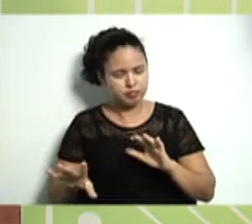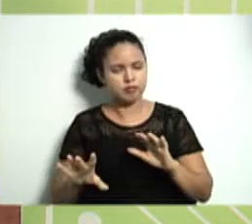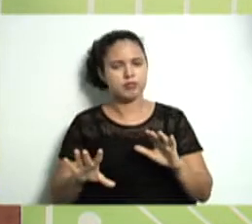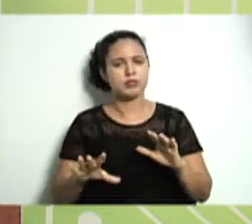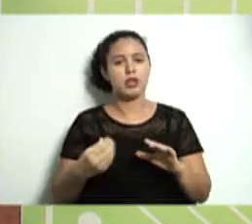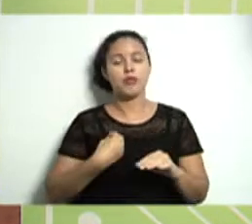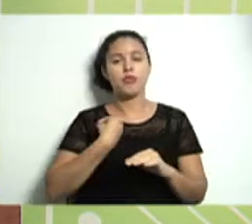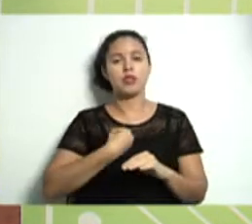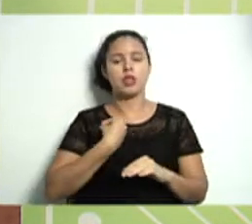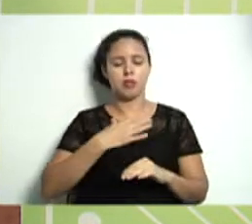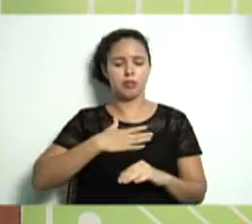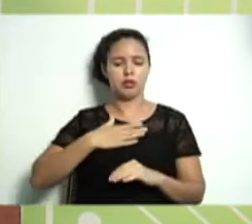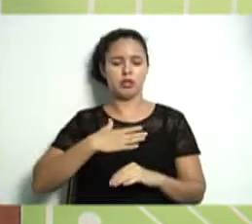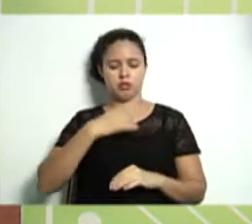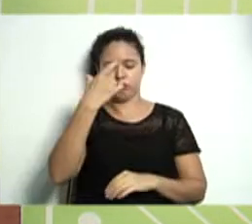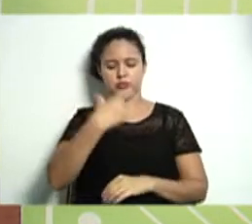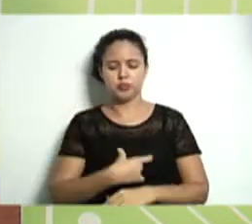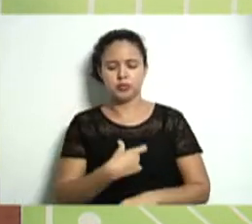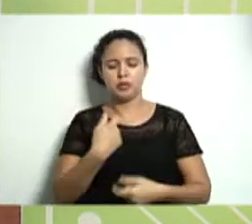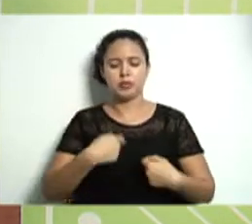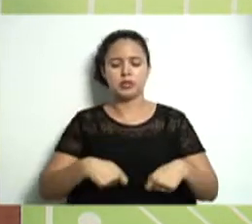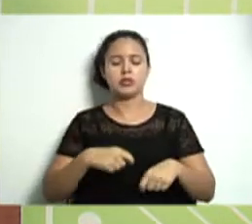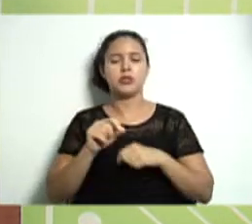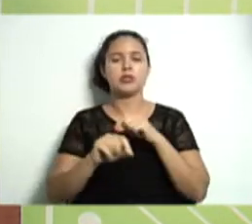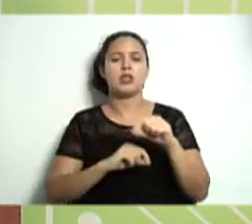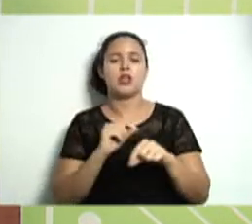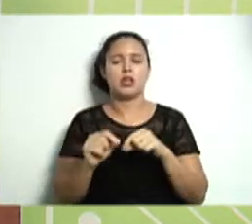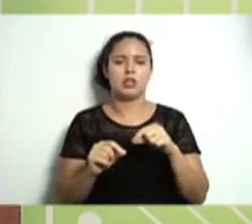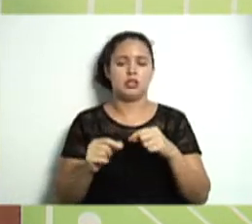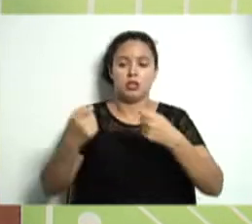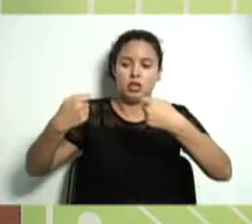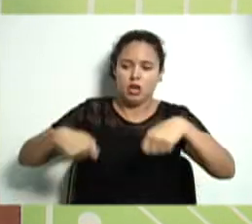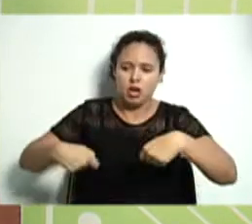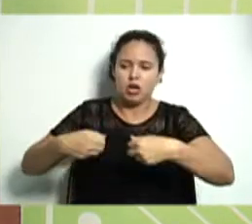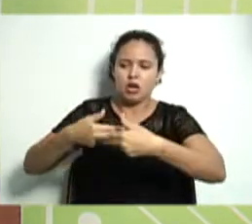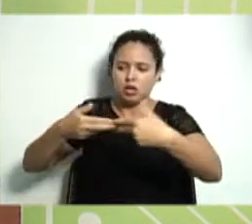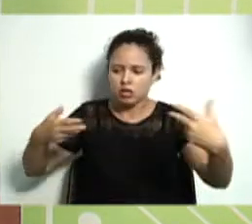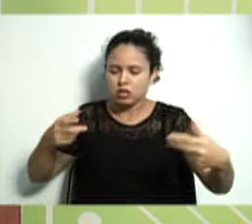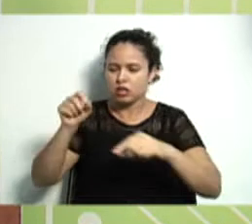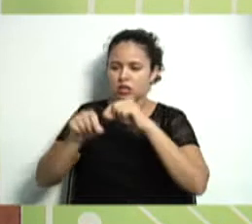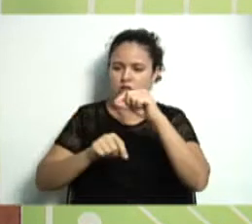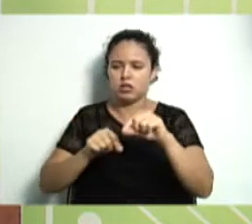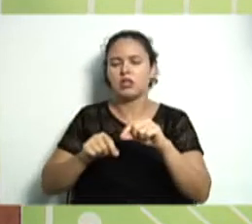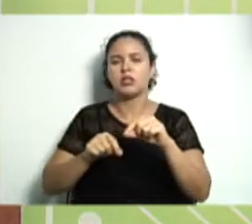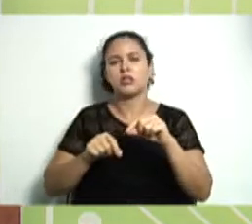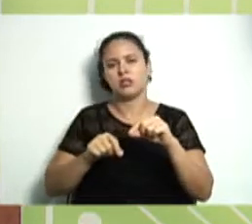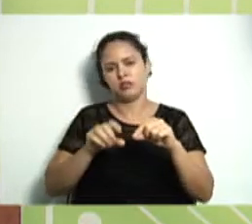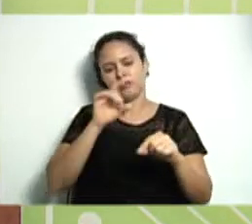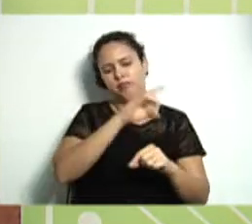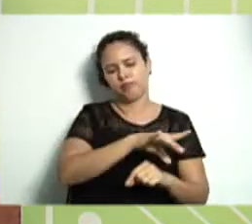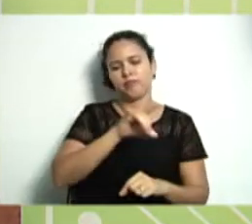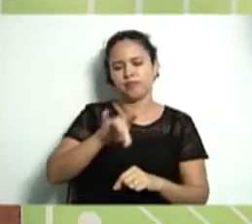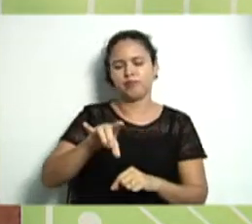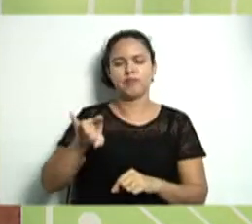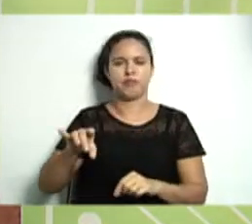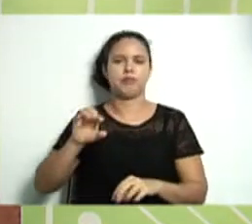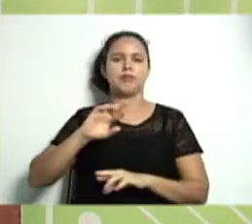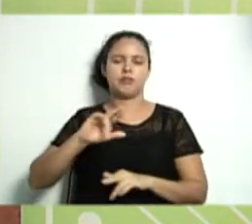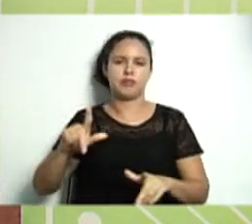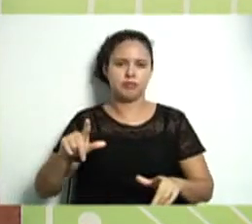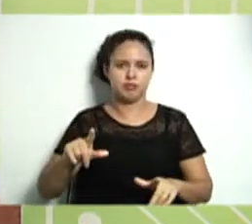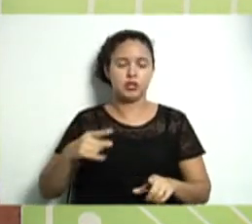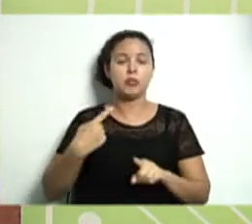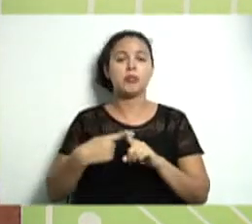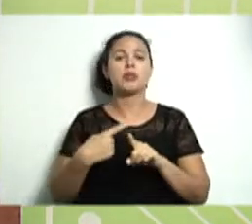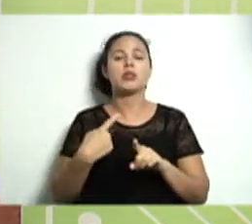realidades sociais, né? Aquelas necessidades que estão de acordo com o meio ambiente que a gente vive. Por quê? Porque vocês lembram